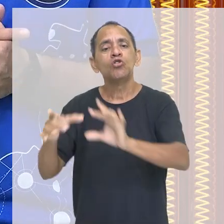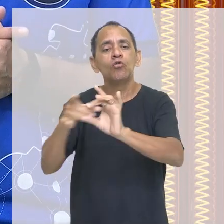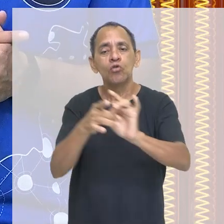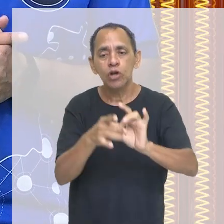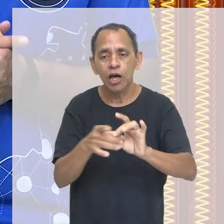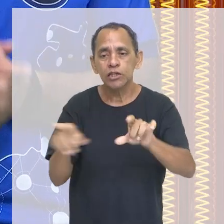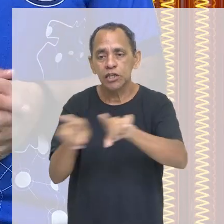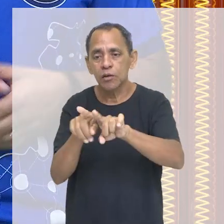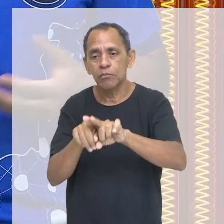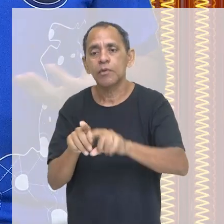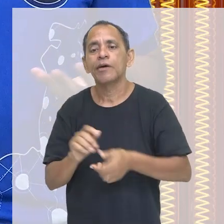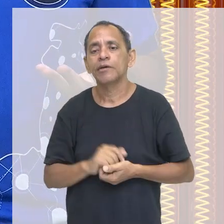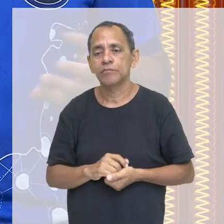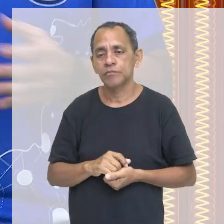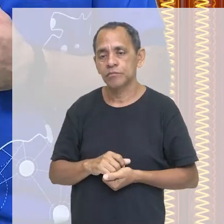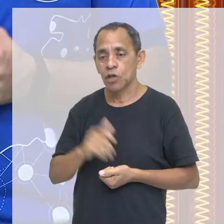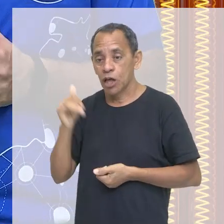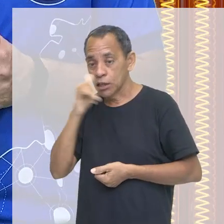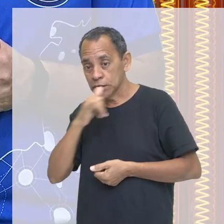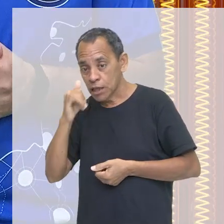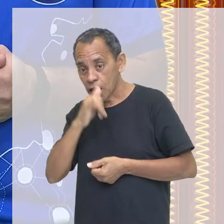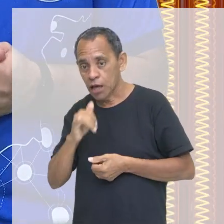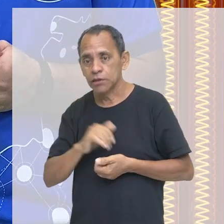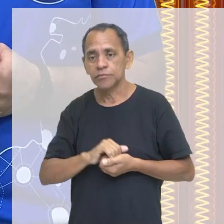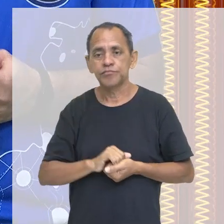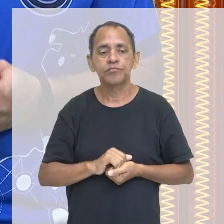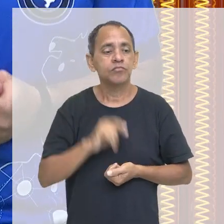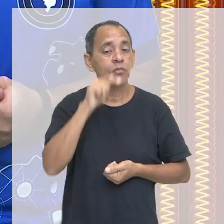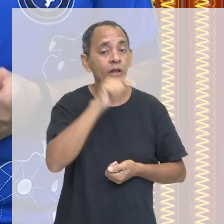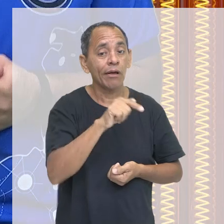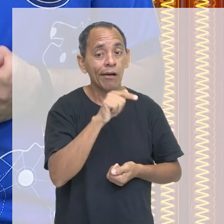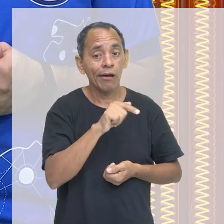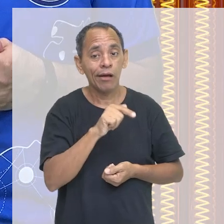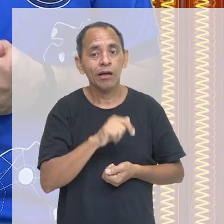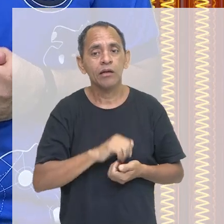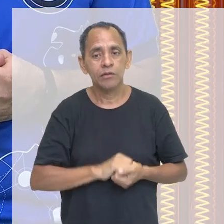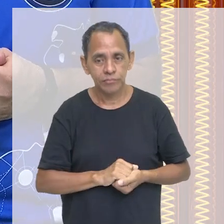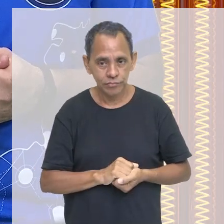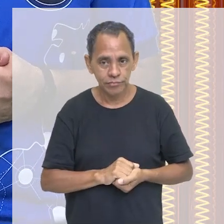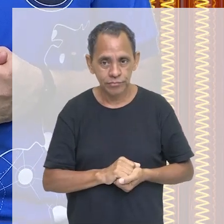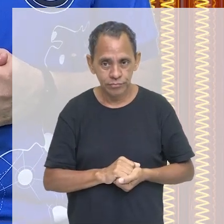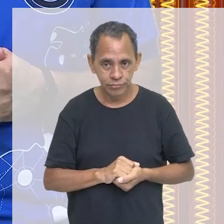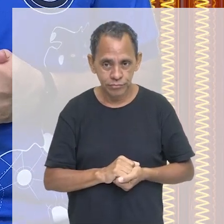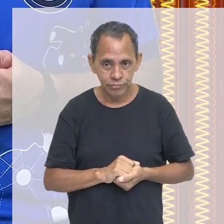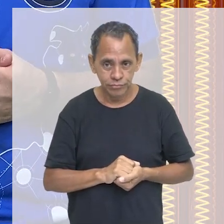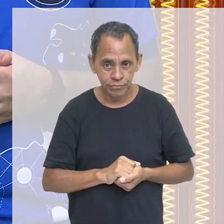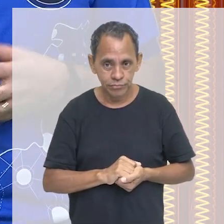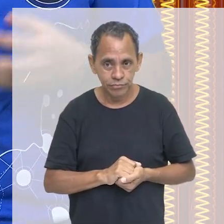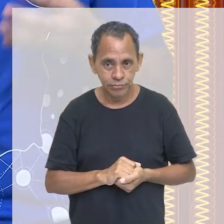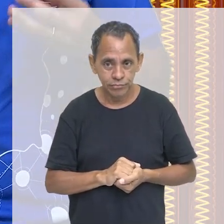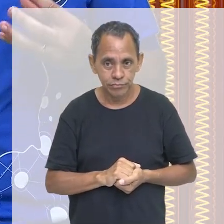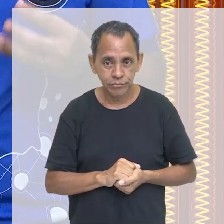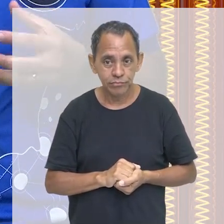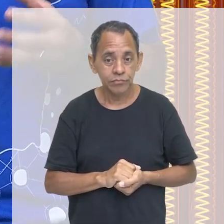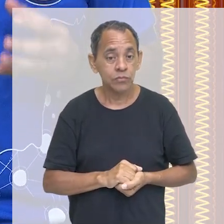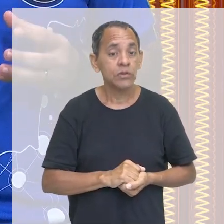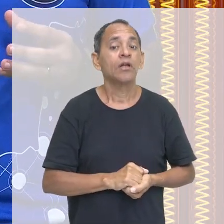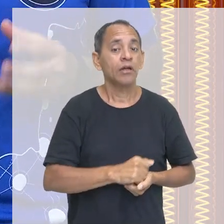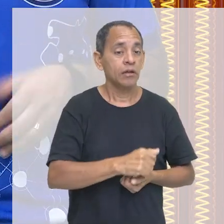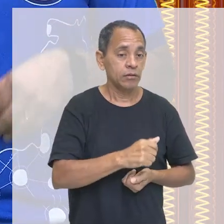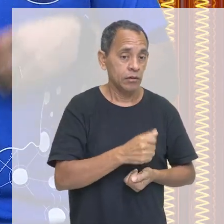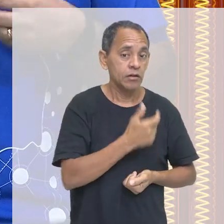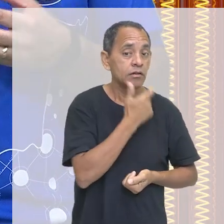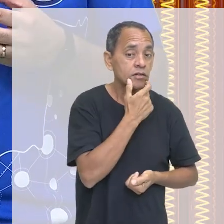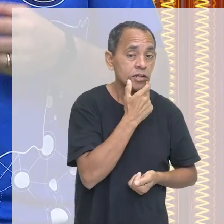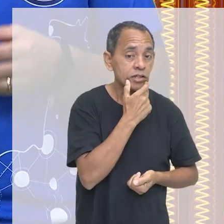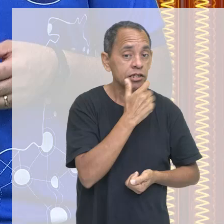formavam a Tríplice Aliança. De outro lado, existia a Tríplice Entente, que era formado por Inglaterra,